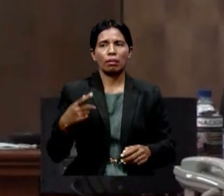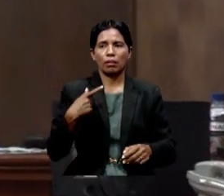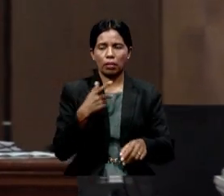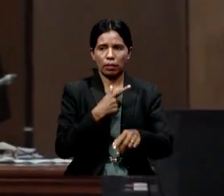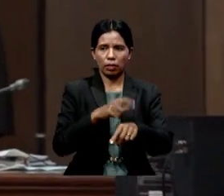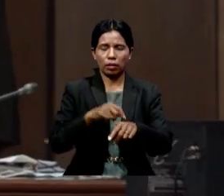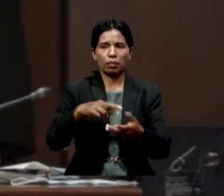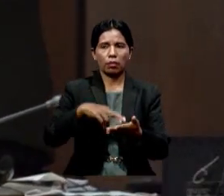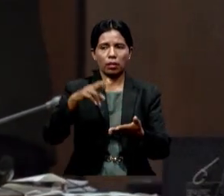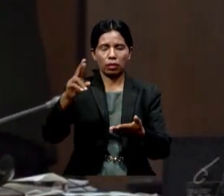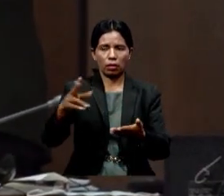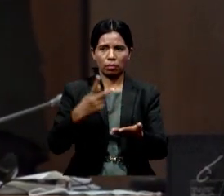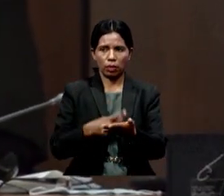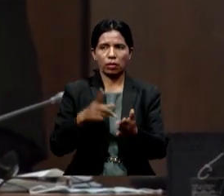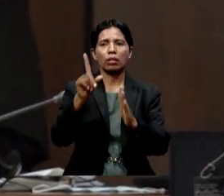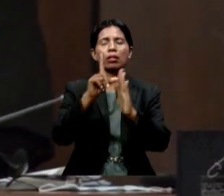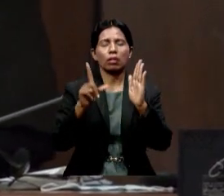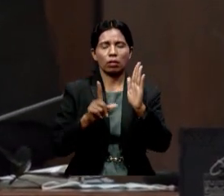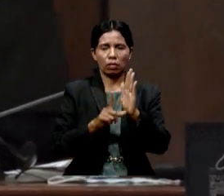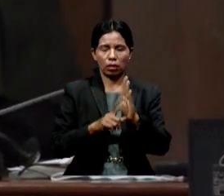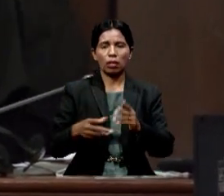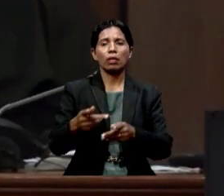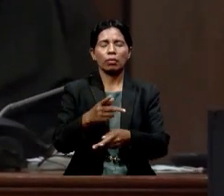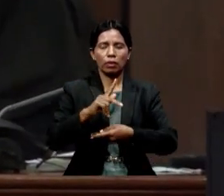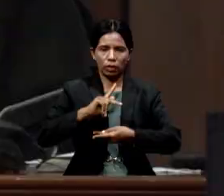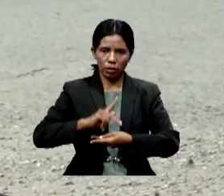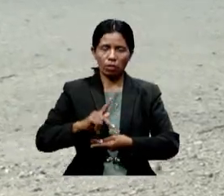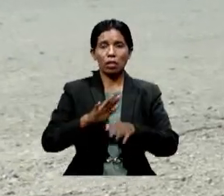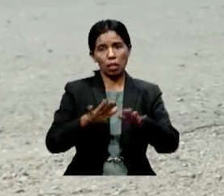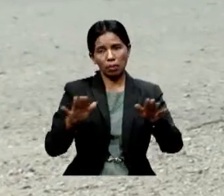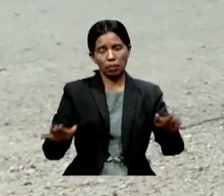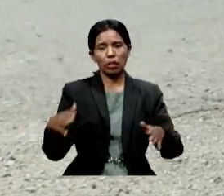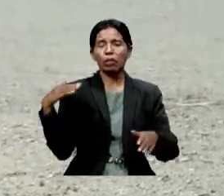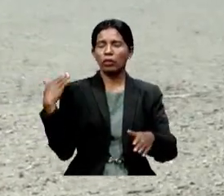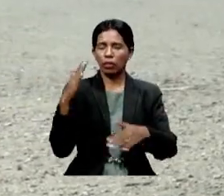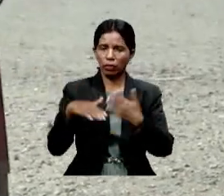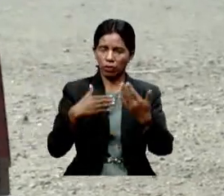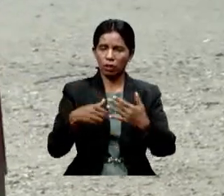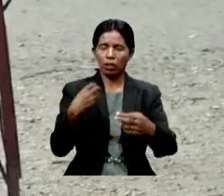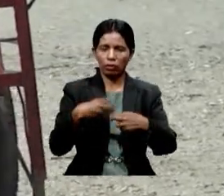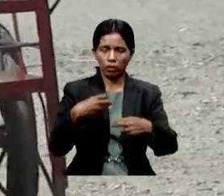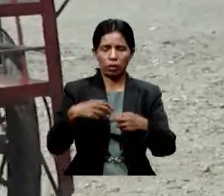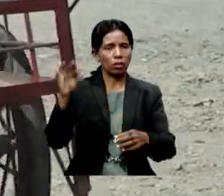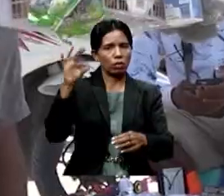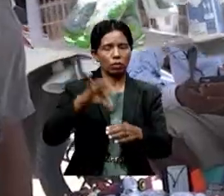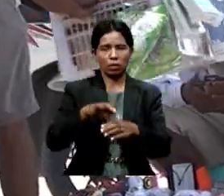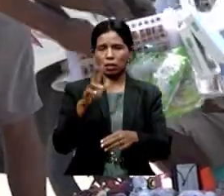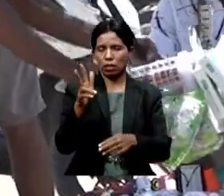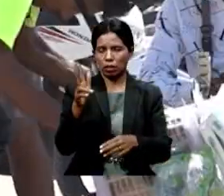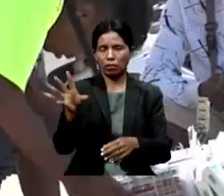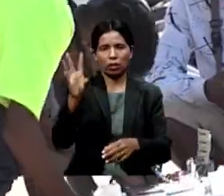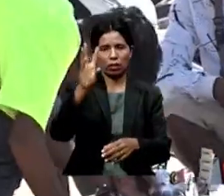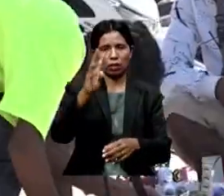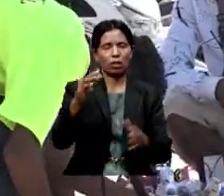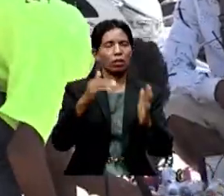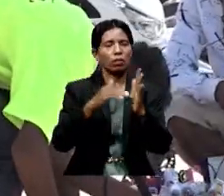Nacional aprova ona projeto lei proteção labarik no jovem sira e a perigo. O voto a favor tolulu resinem